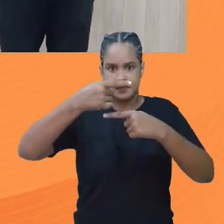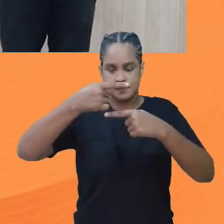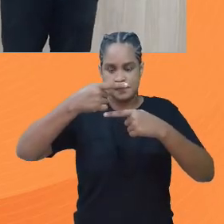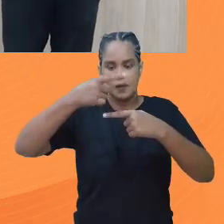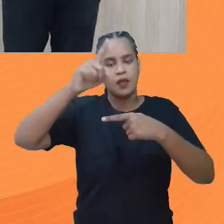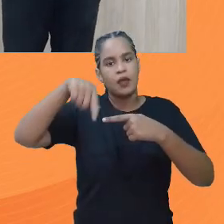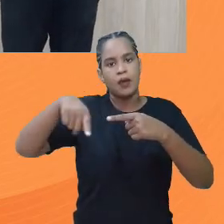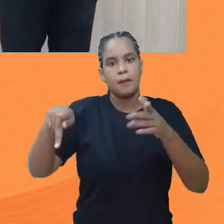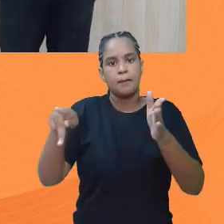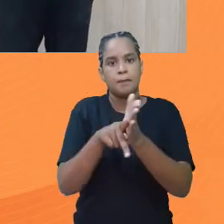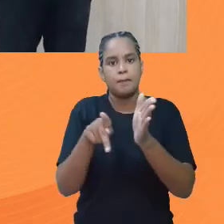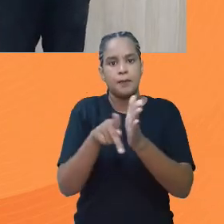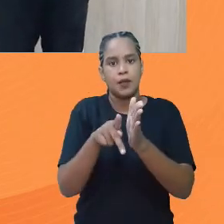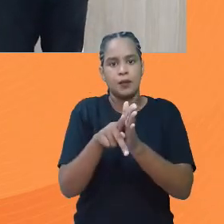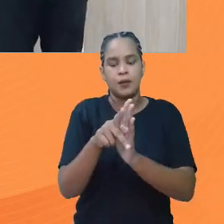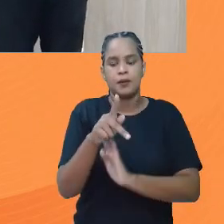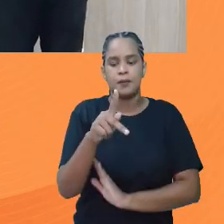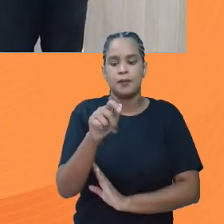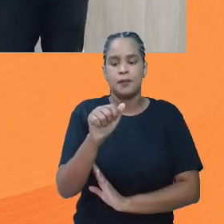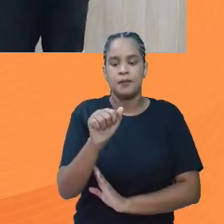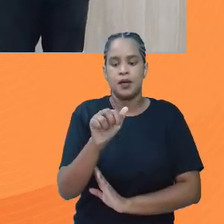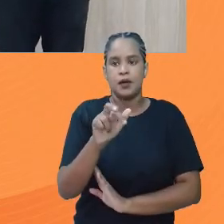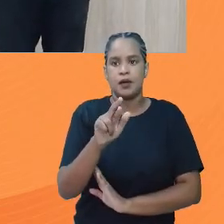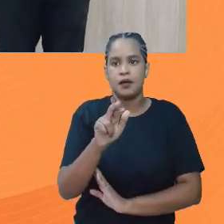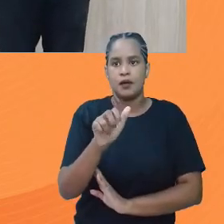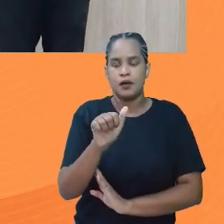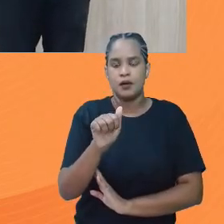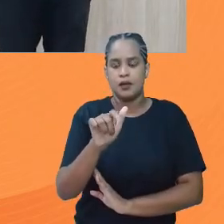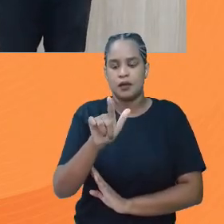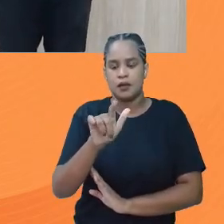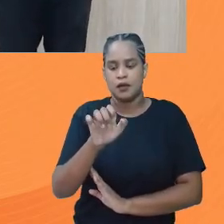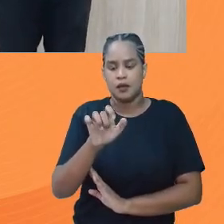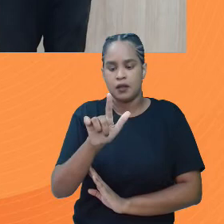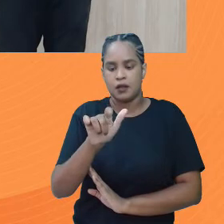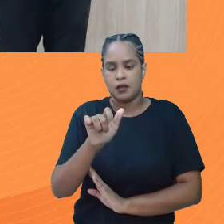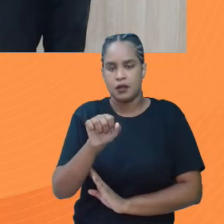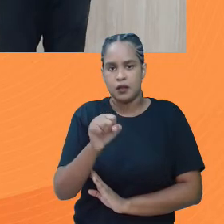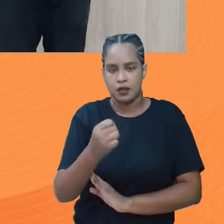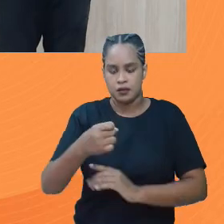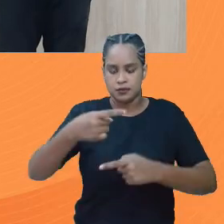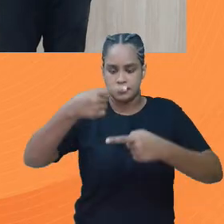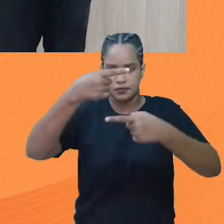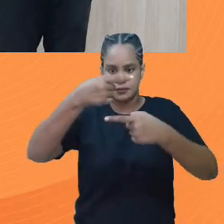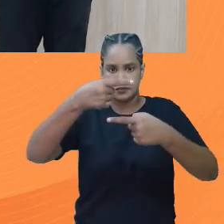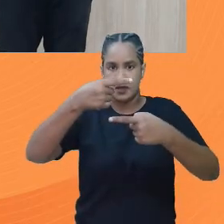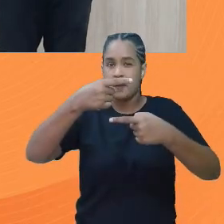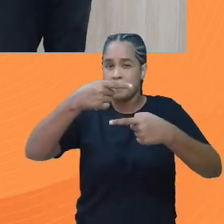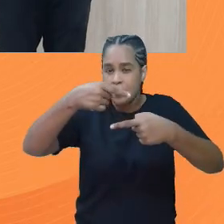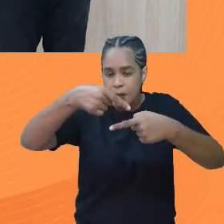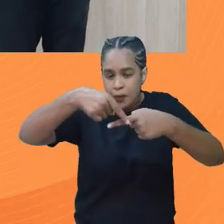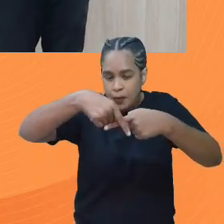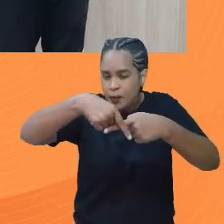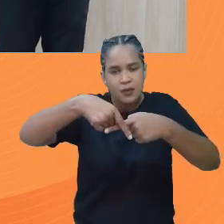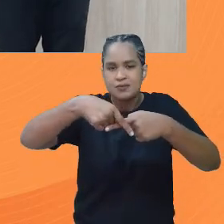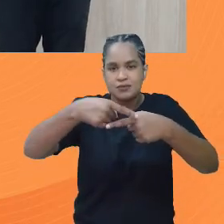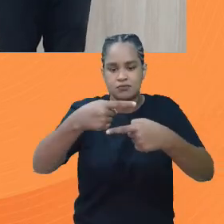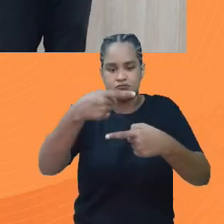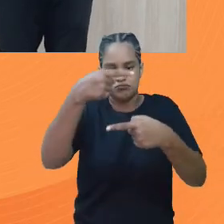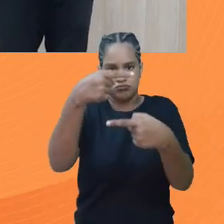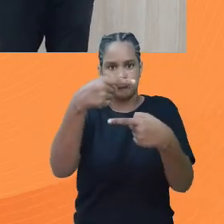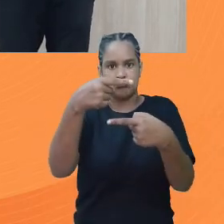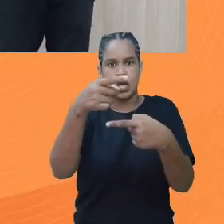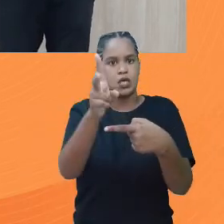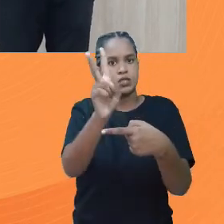retas paralelas. Eu tenho duas retinhas, certo? E essas retas em nenhum momento elas se cruzam, tá bom?